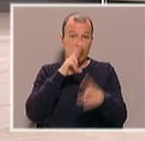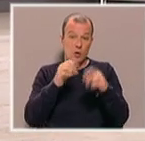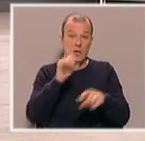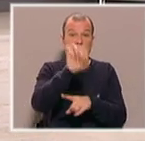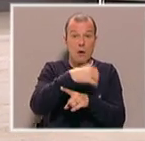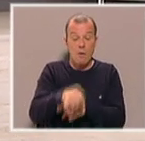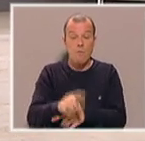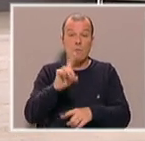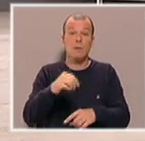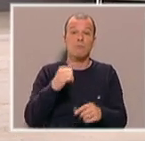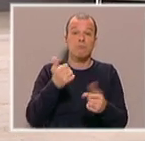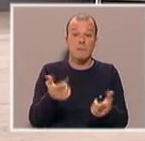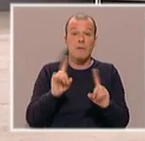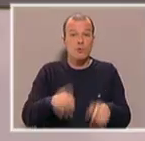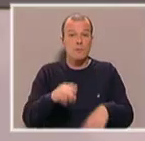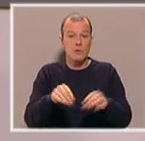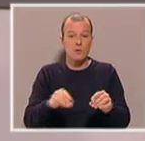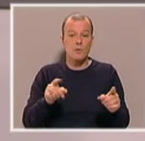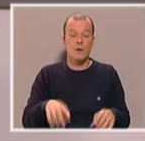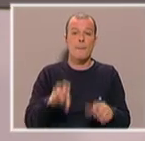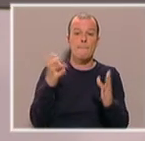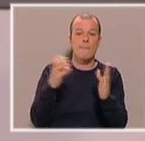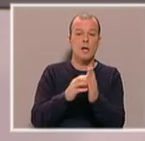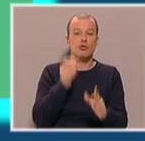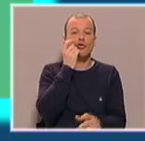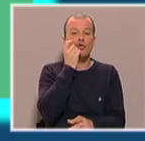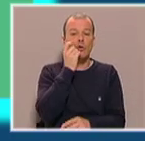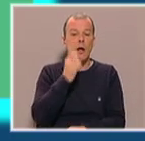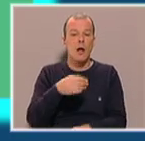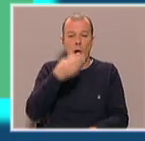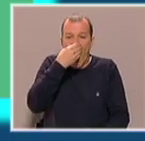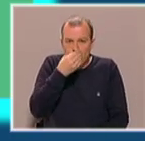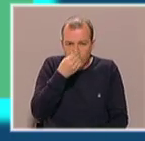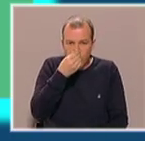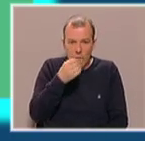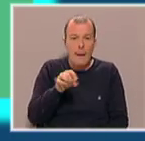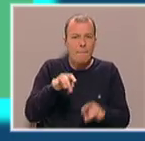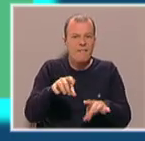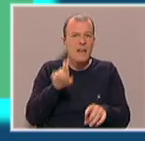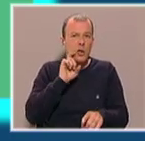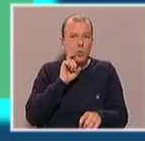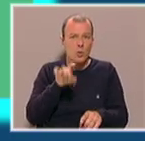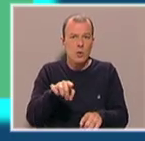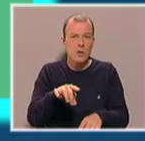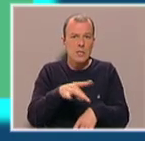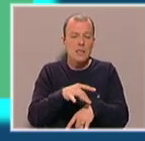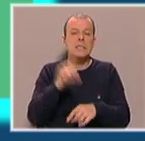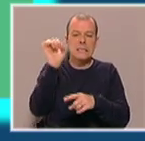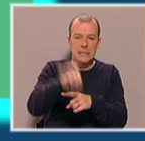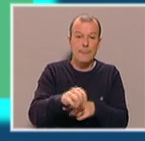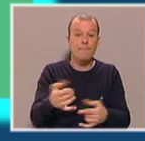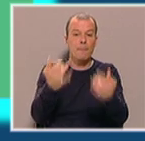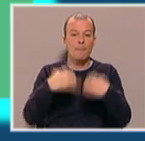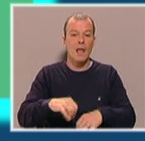X, e vamos então começar a jogar. Esta imagem, um senhor a suar-se para um lenço de papel, será que previne doenças respiratórias? Sim, claro.